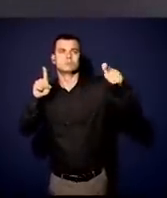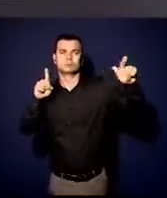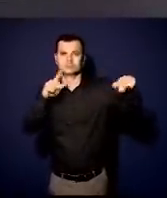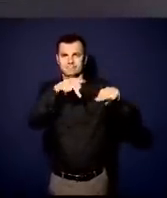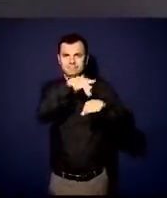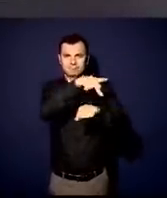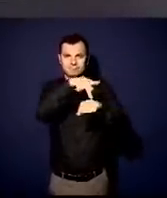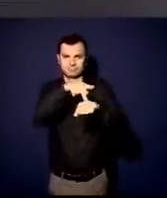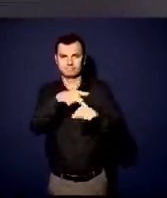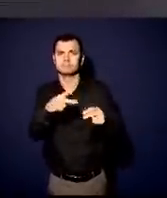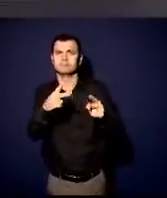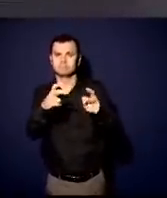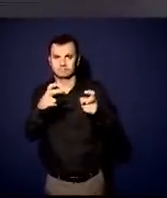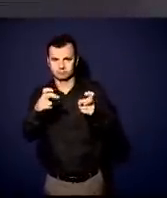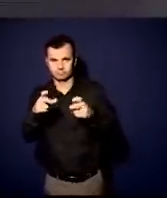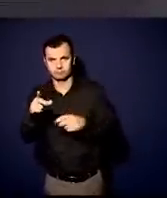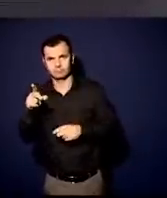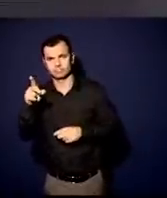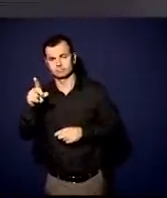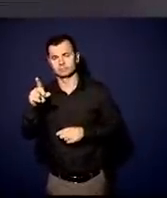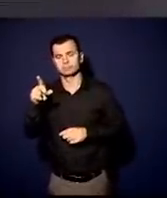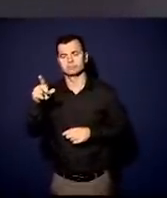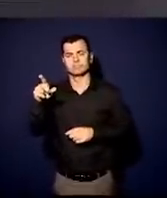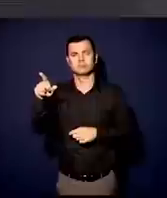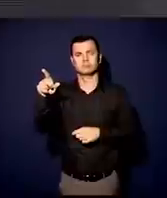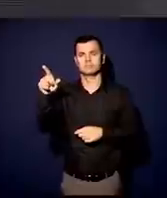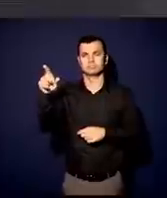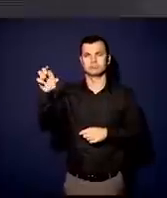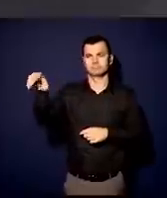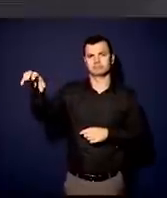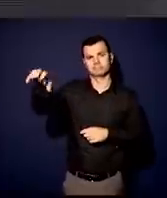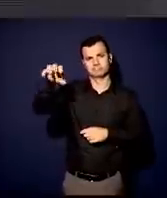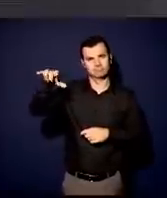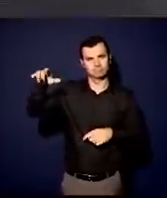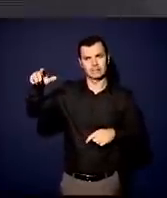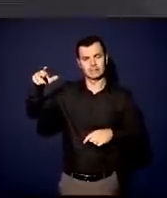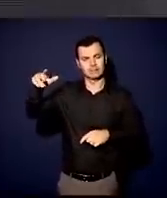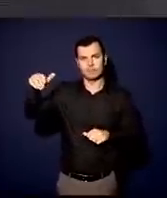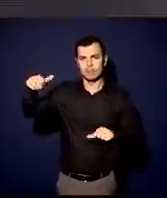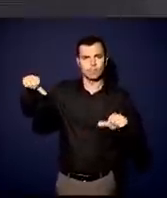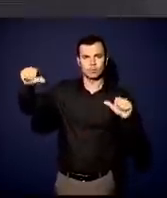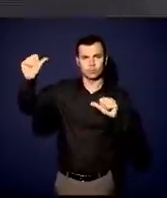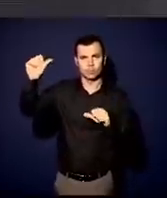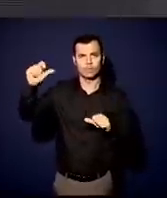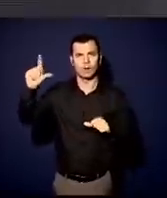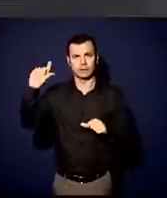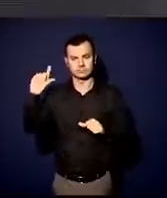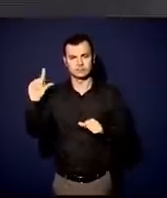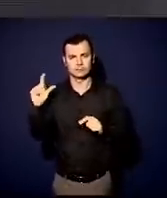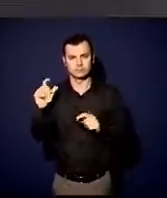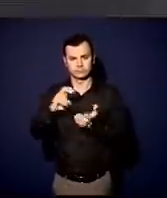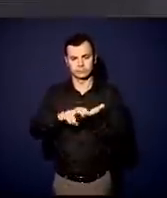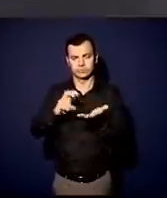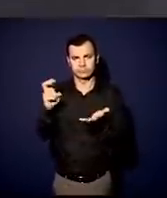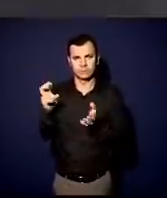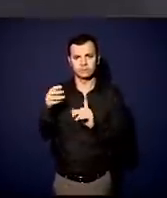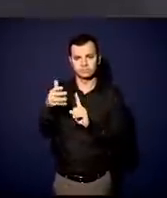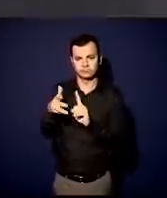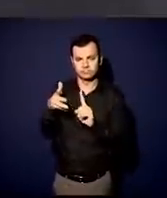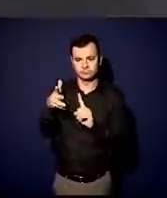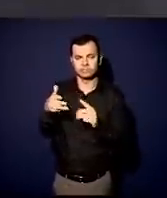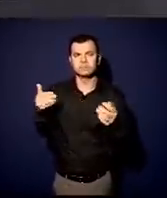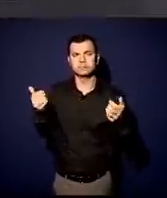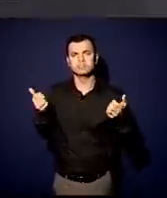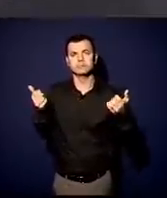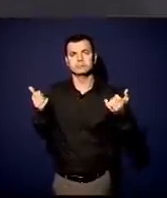e a gente viu isso como a mudança de postura do exibido acho que foi comentado hoje no painel de manhã sobre como